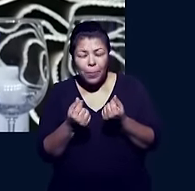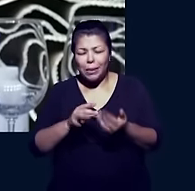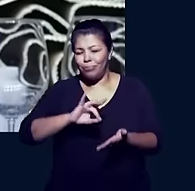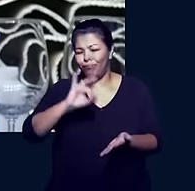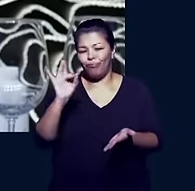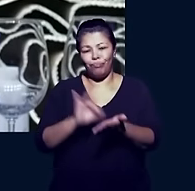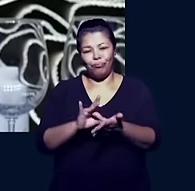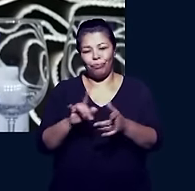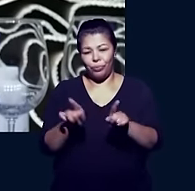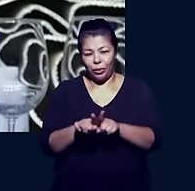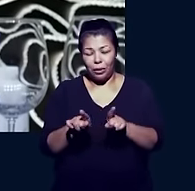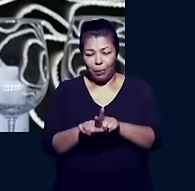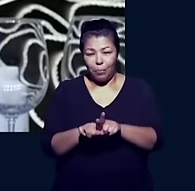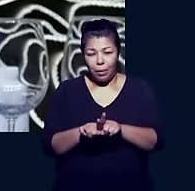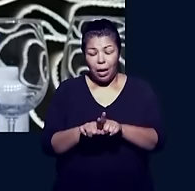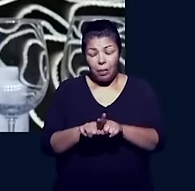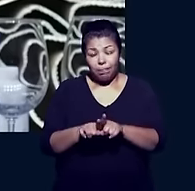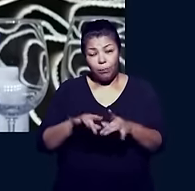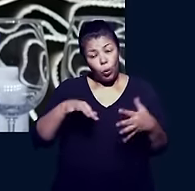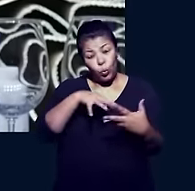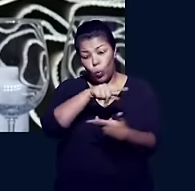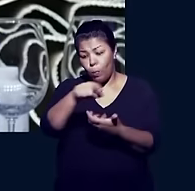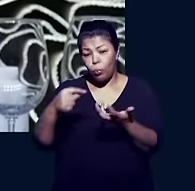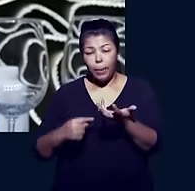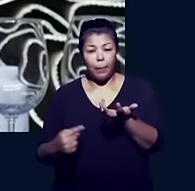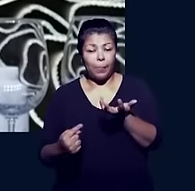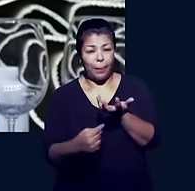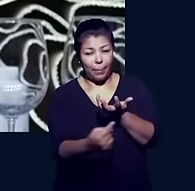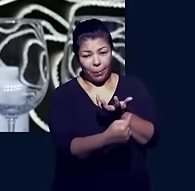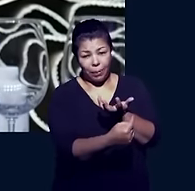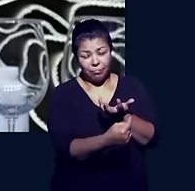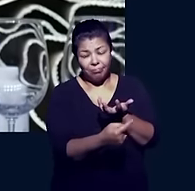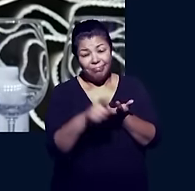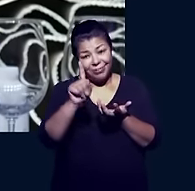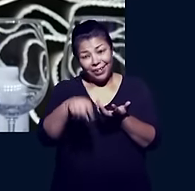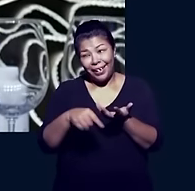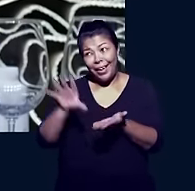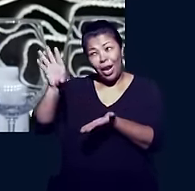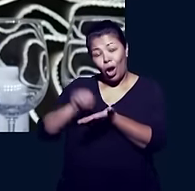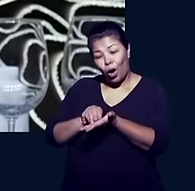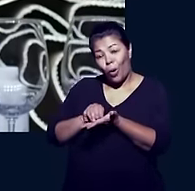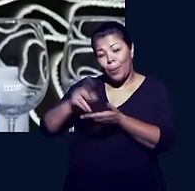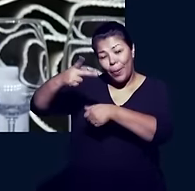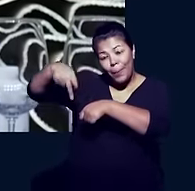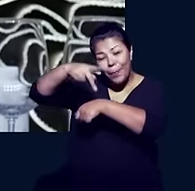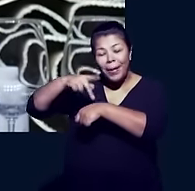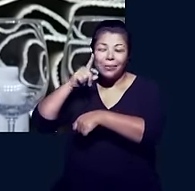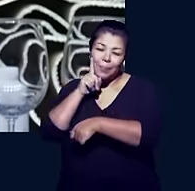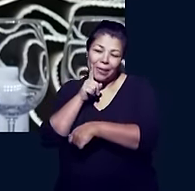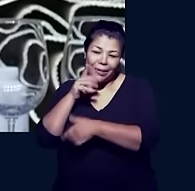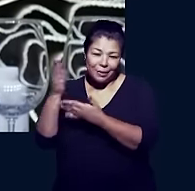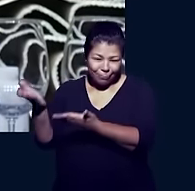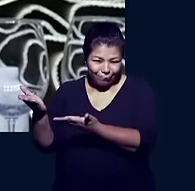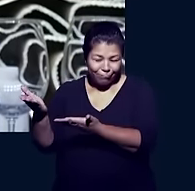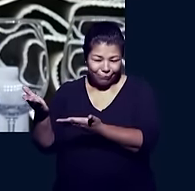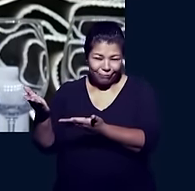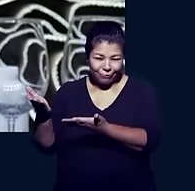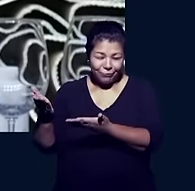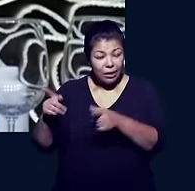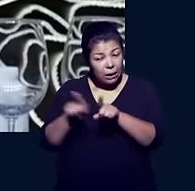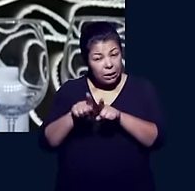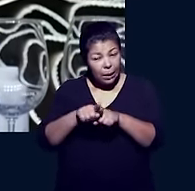ativo financeiro ou não no mundo inteiro que é a curva Americana e essa volatilidade tá se traduzindo em todos os outros